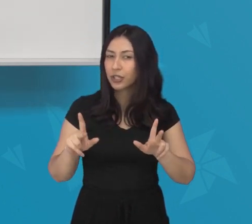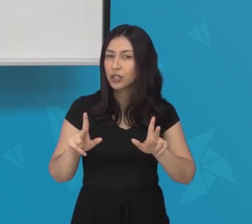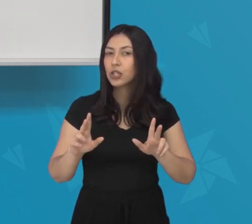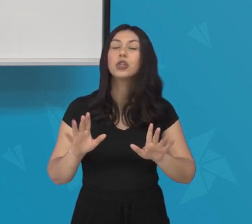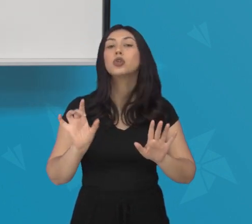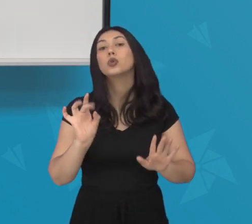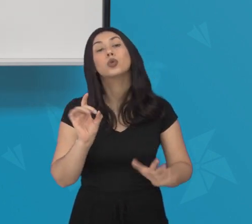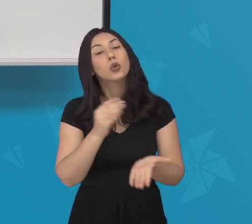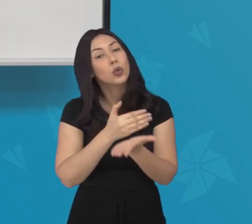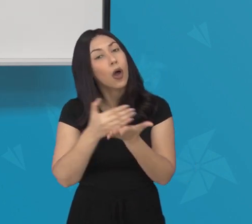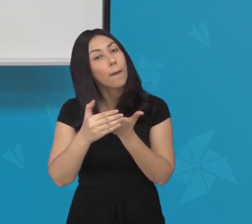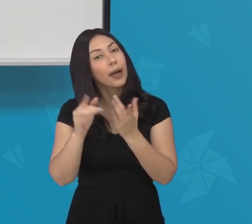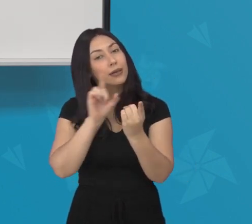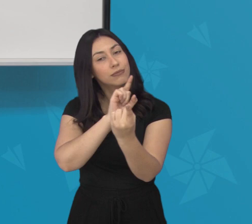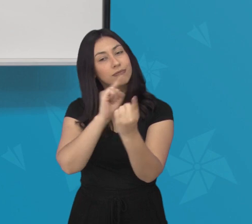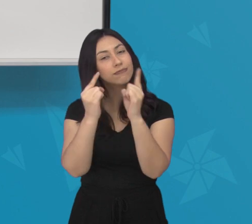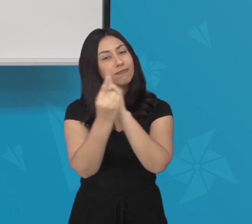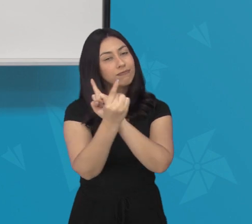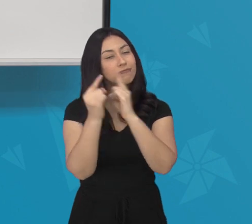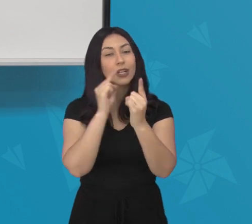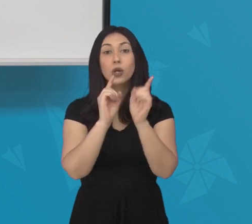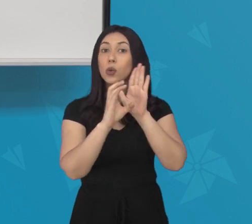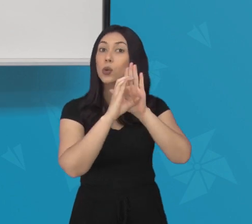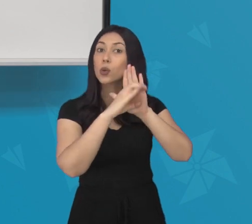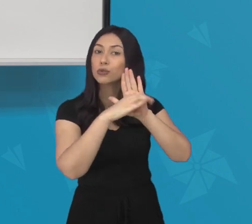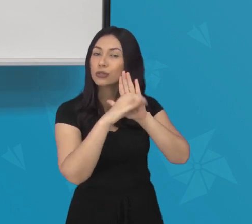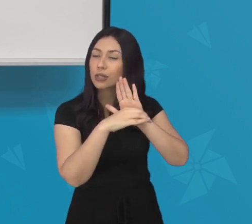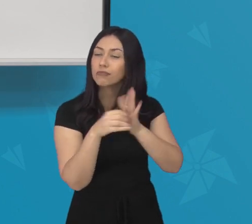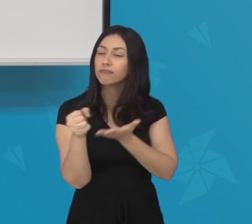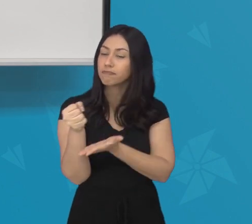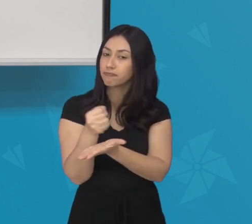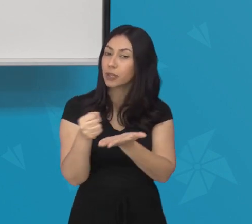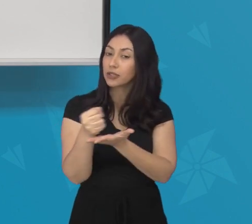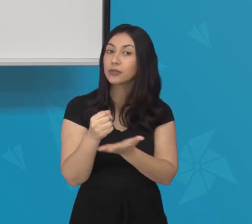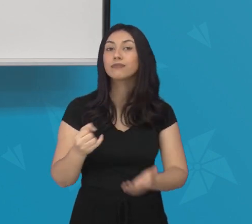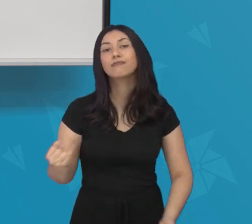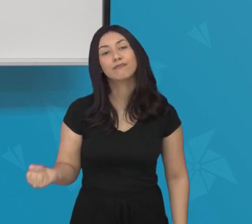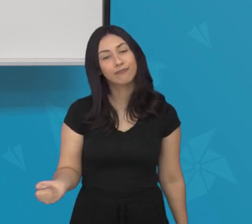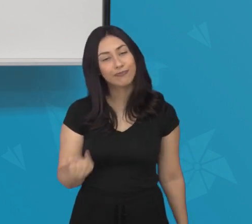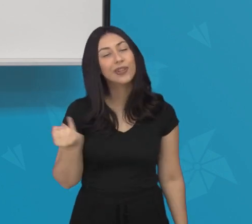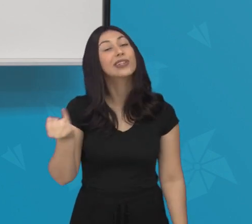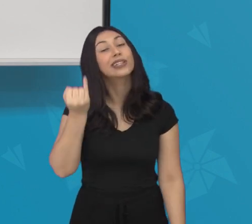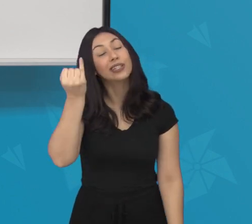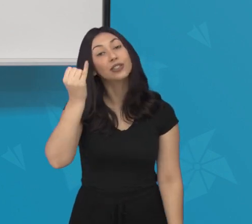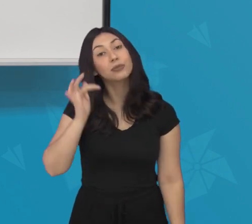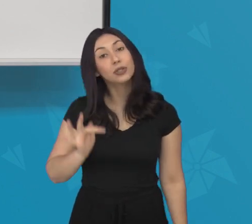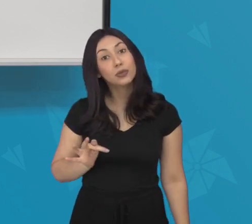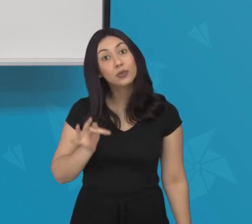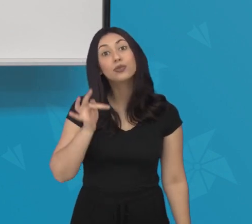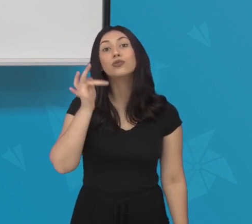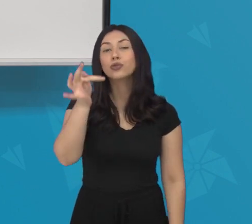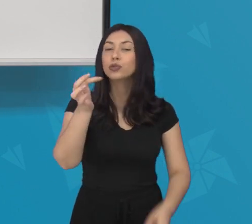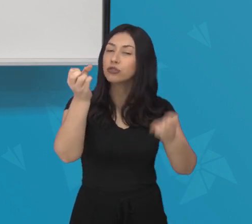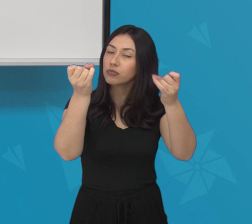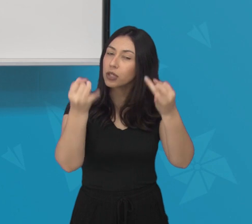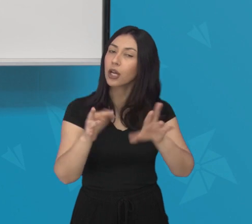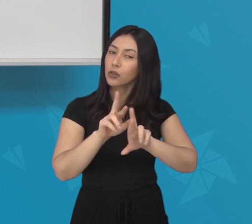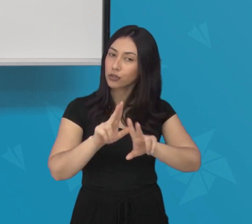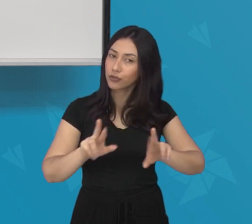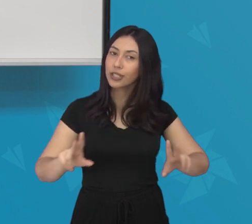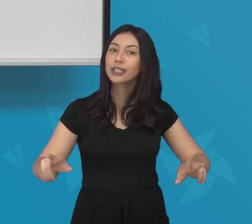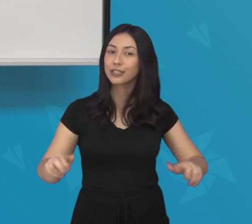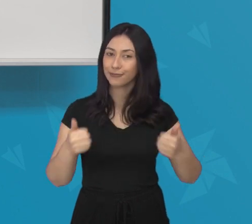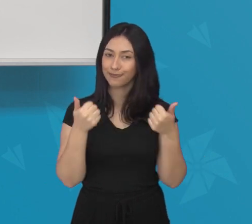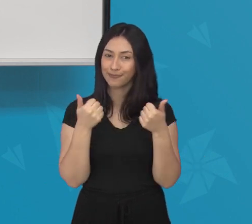a introdução à dinâmica. São conceitos básicos que são necessários lá na frente quando a gente for falar dos outros assuntos